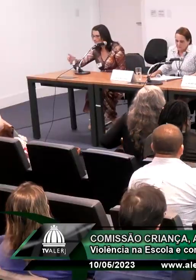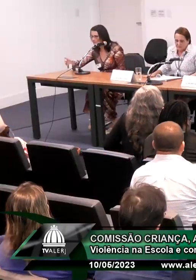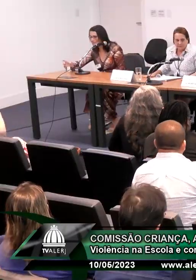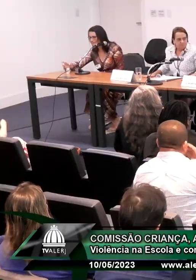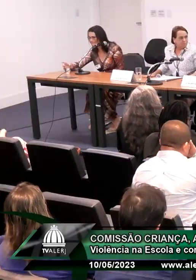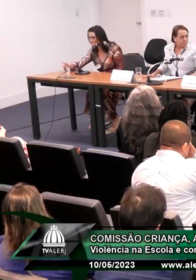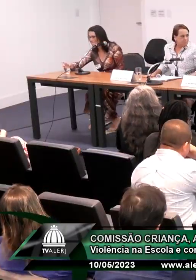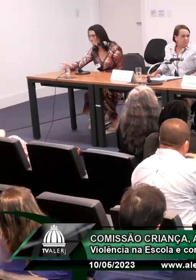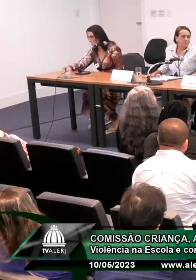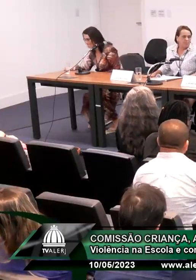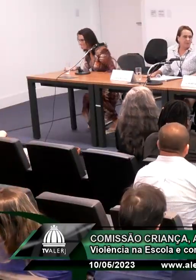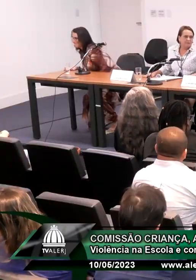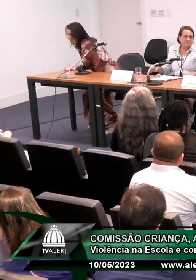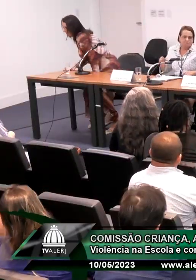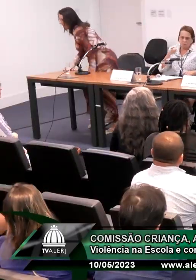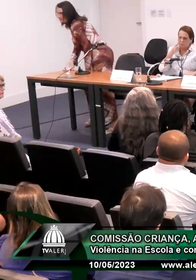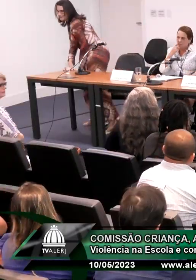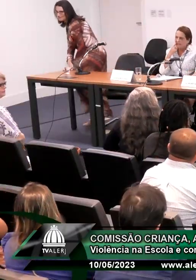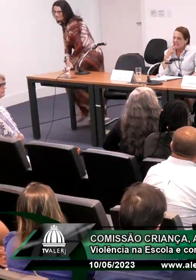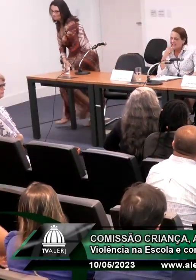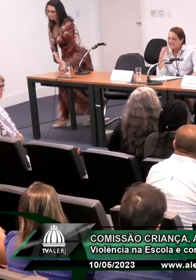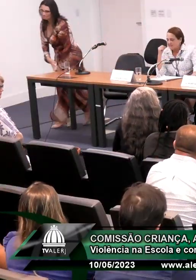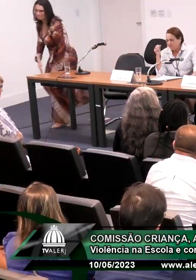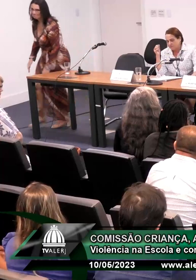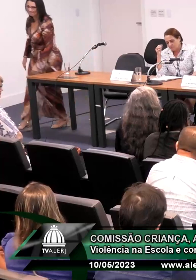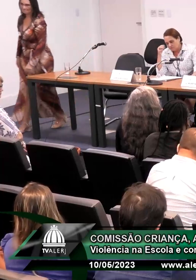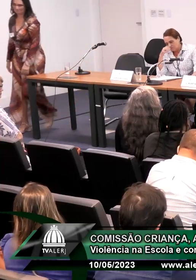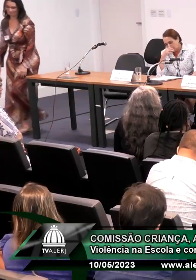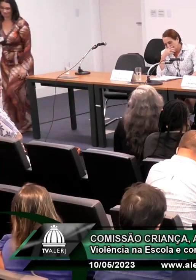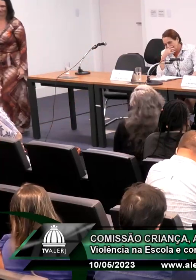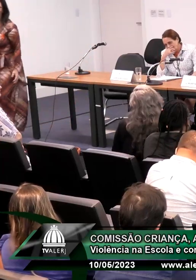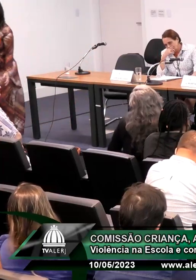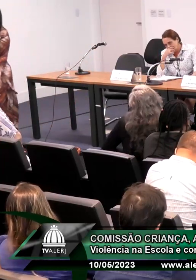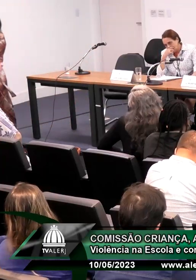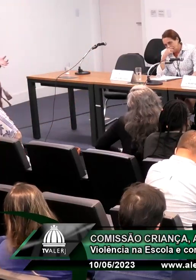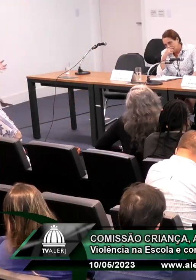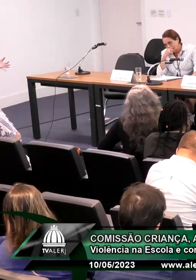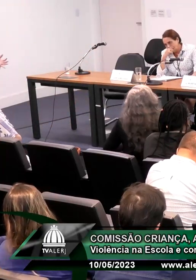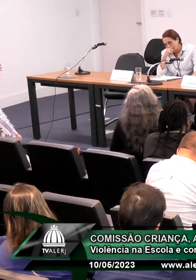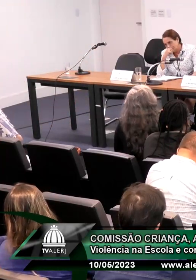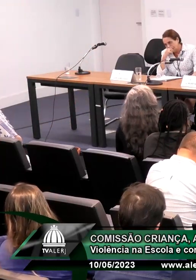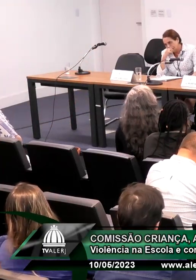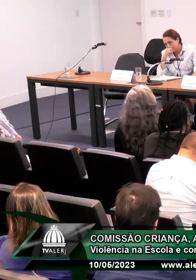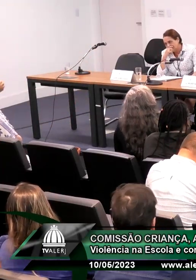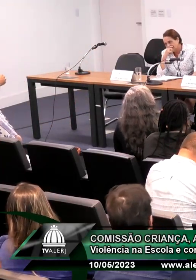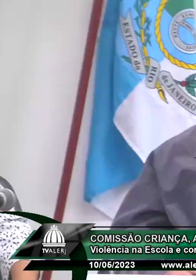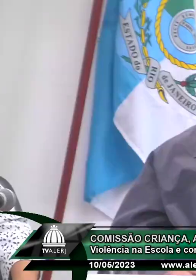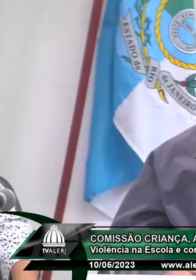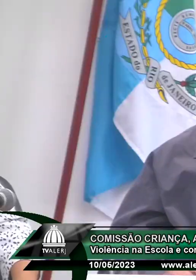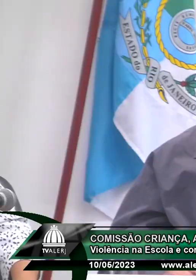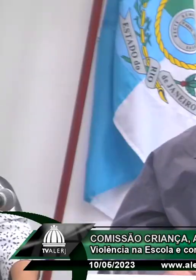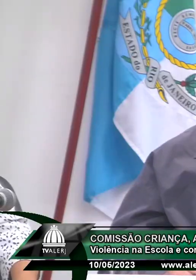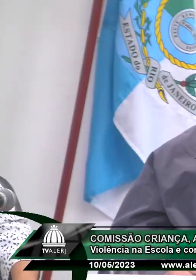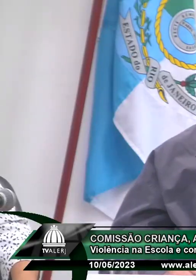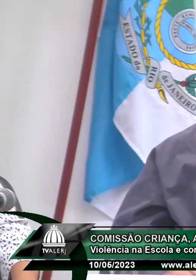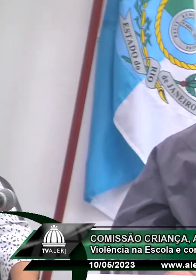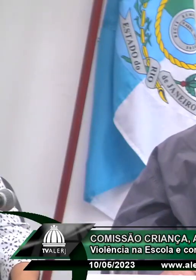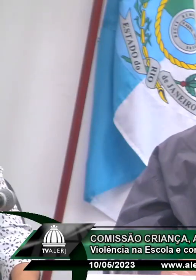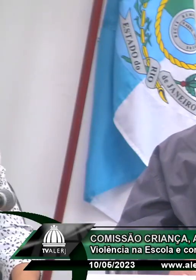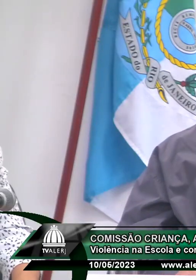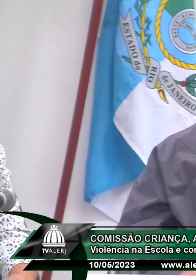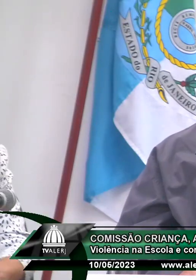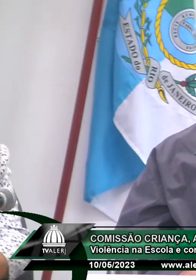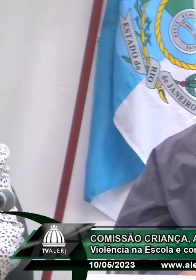seminário sobre esse tema né e agradecer todos os pesquisadores que assinaram essa carta